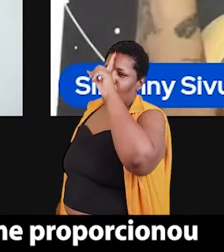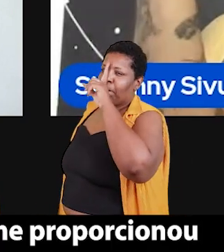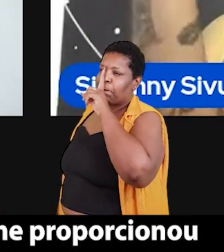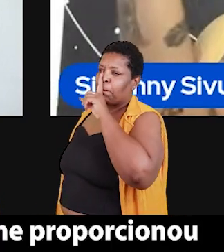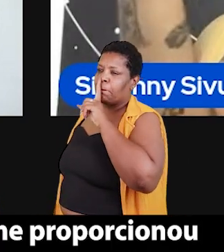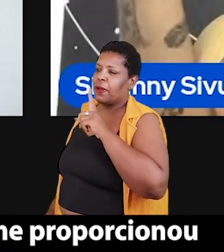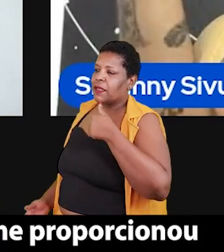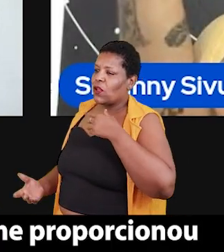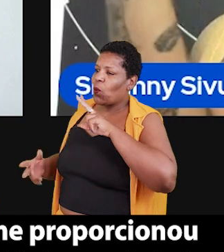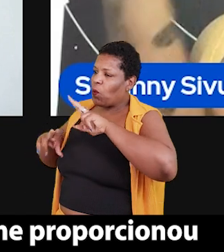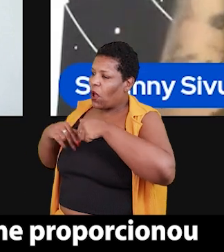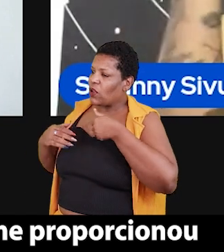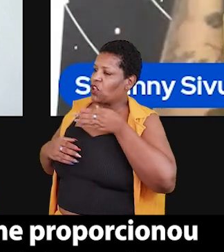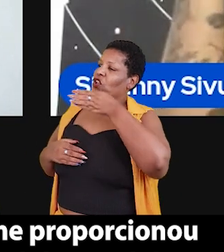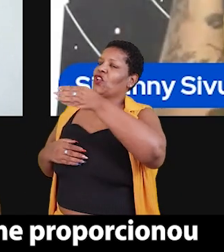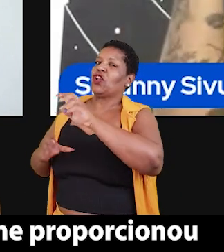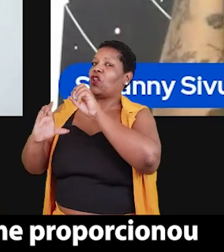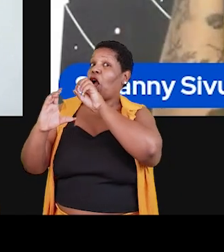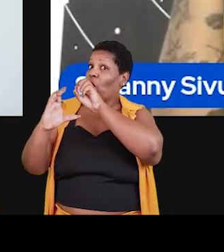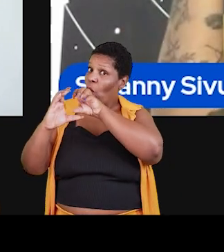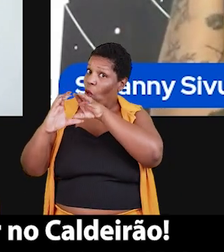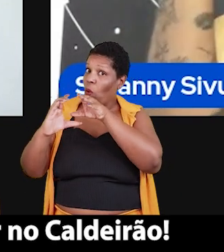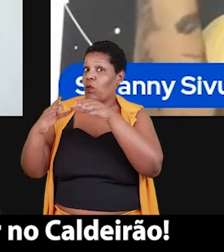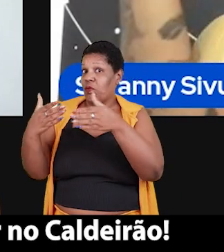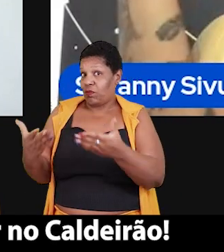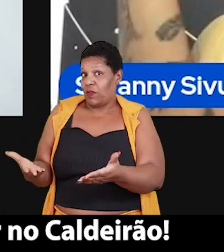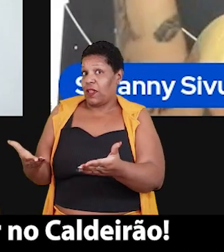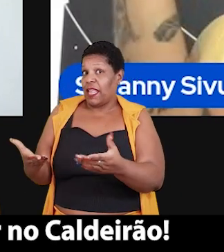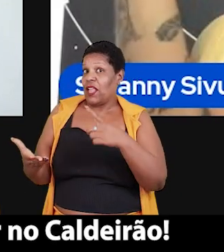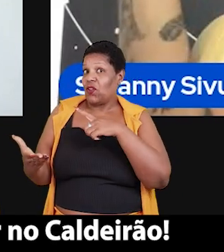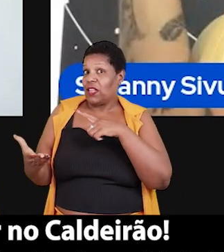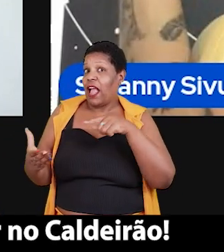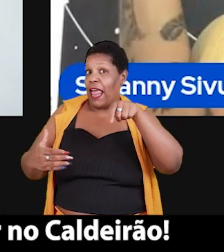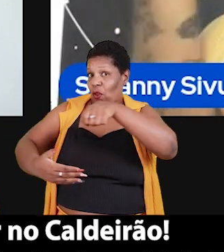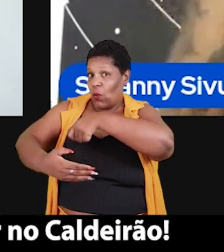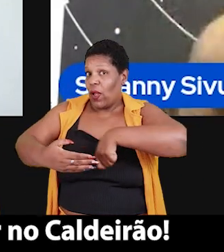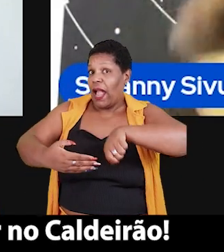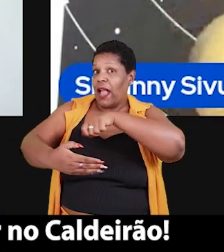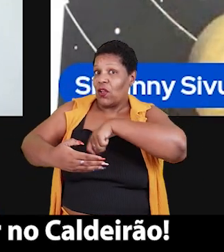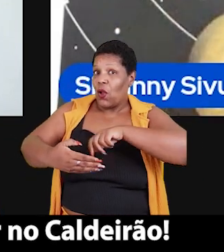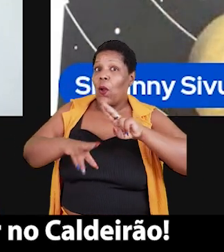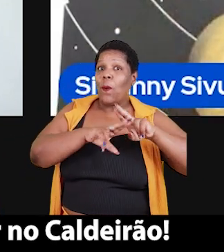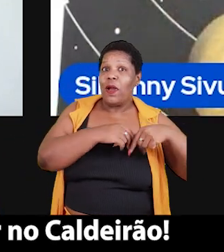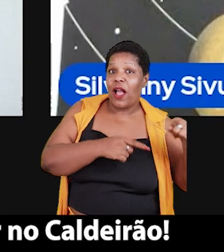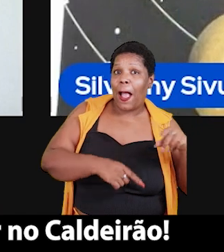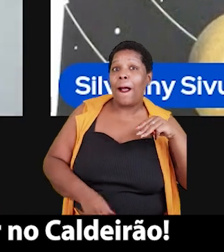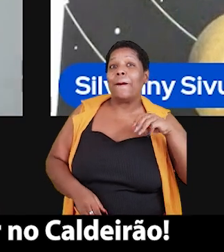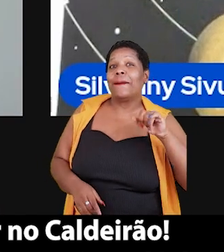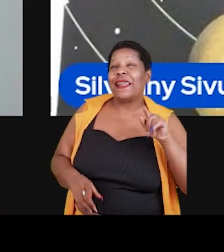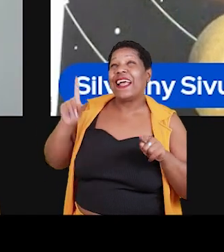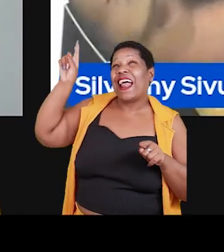Amarelo me proporcionou entrar na Globo também, eu estar no Caldeirão, porque eu conheci a Mariana lá